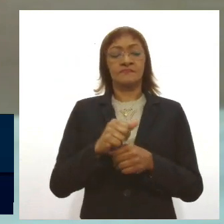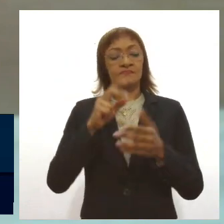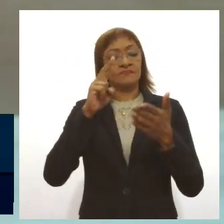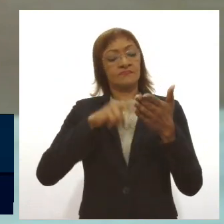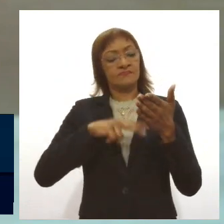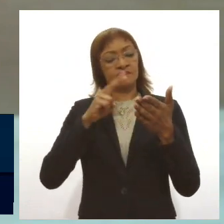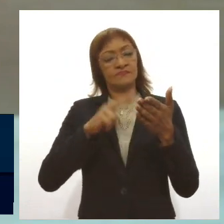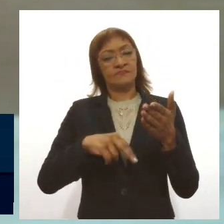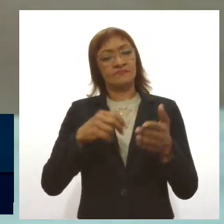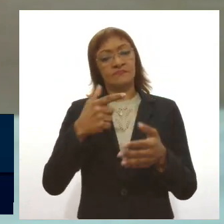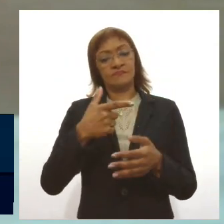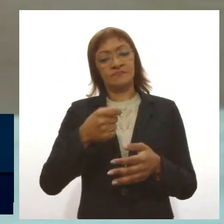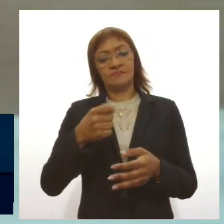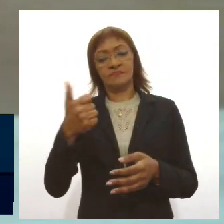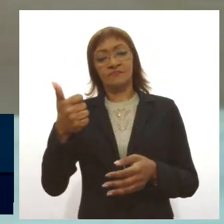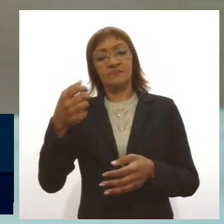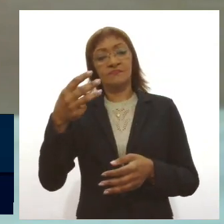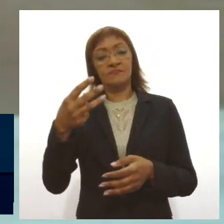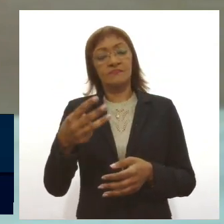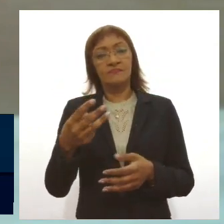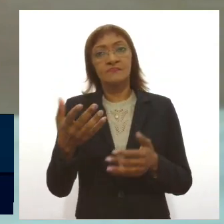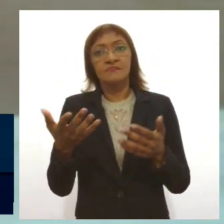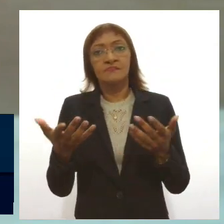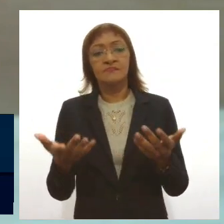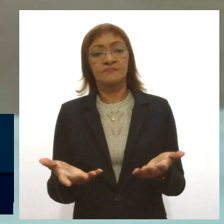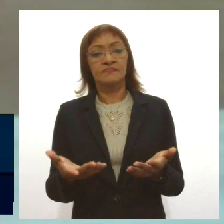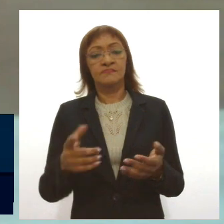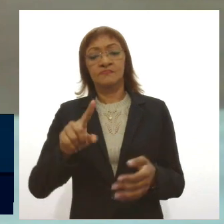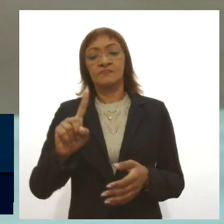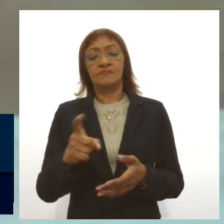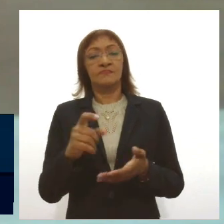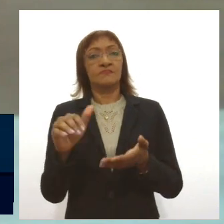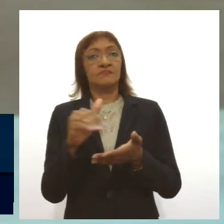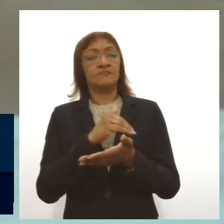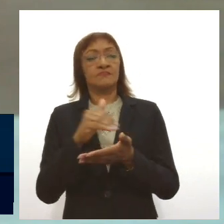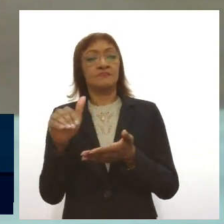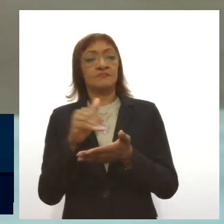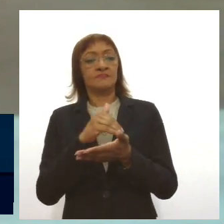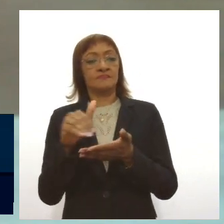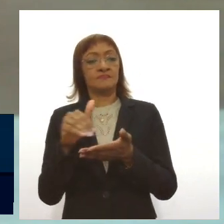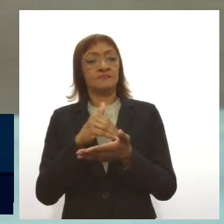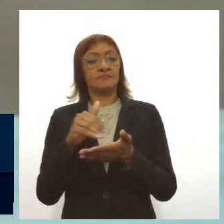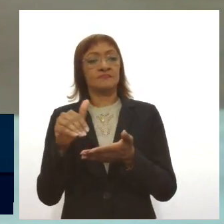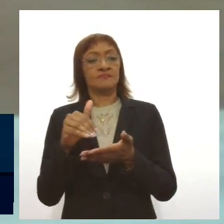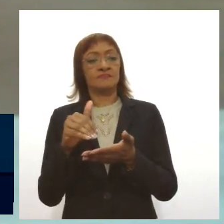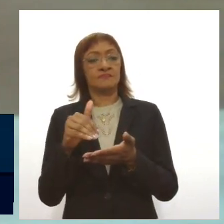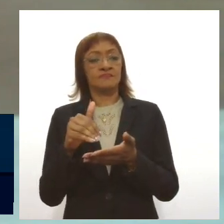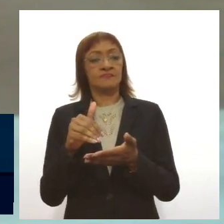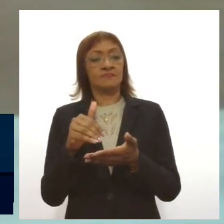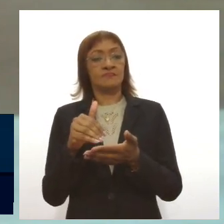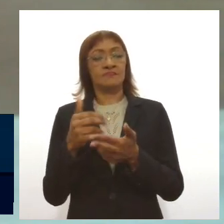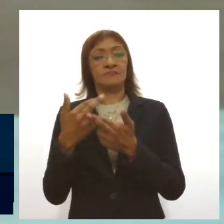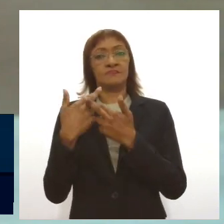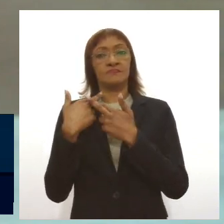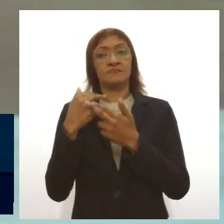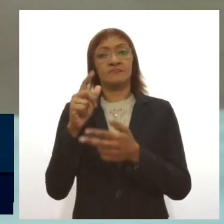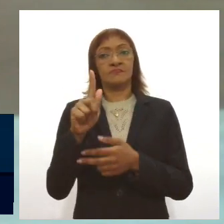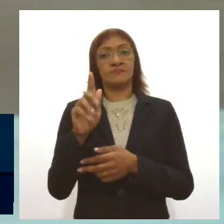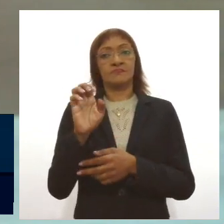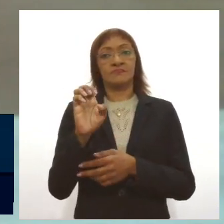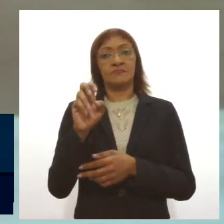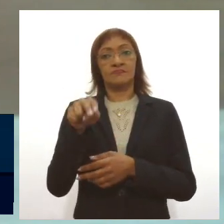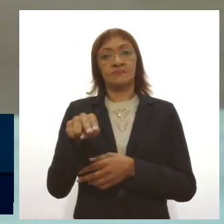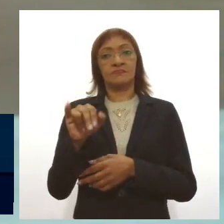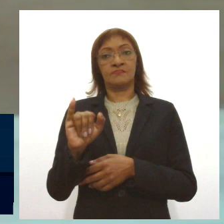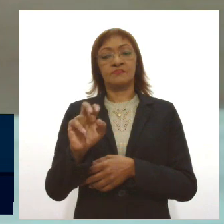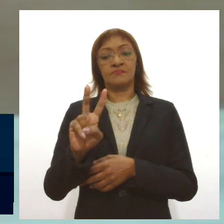do ano de 2013, uma fala do ex-secretário, né, da pasta, Genival